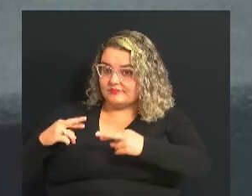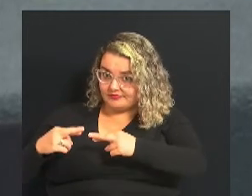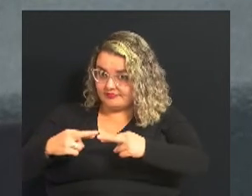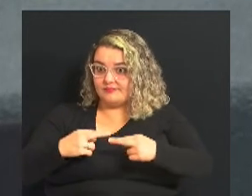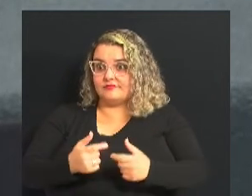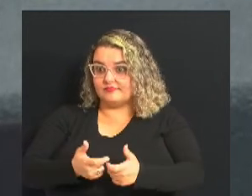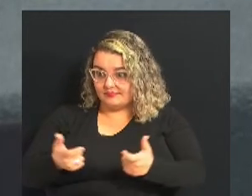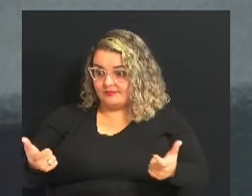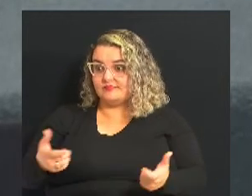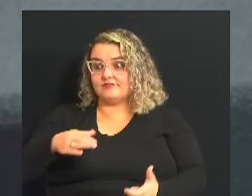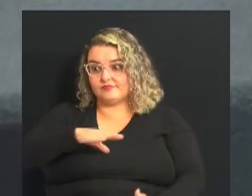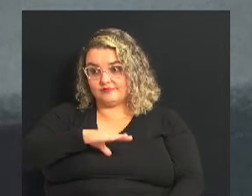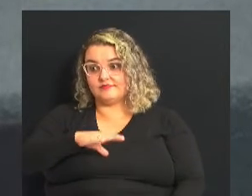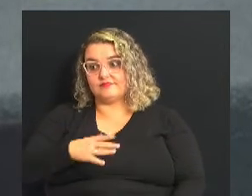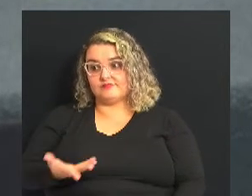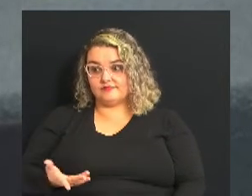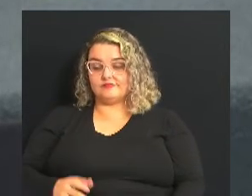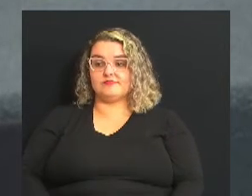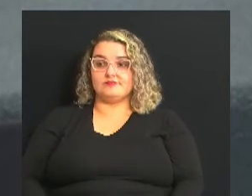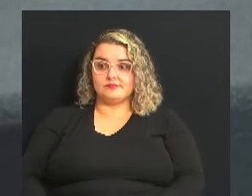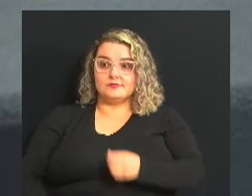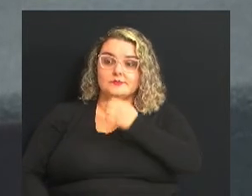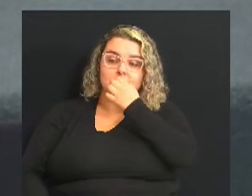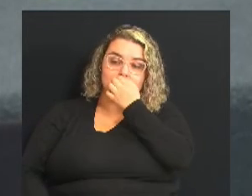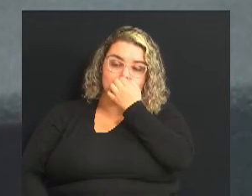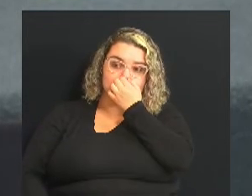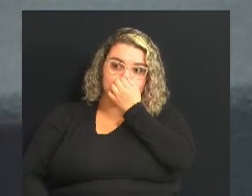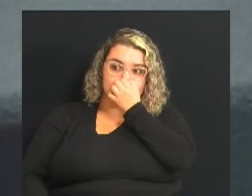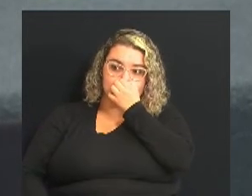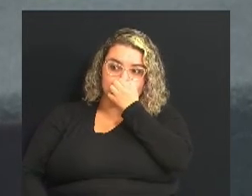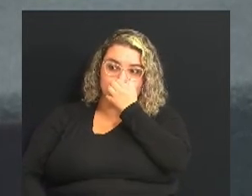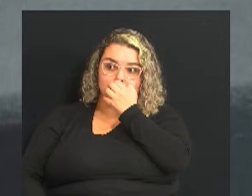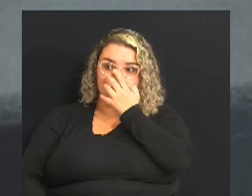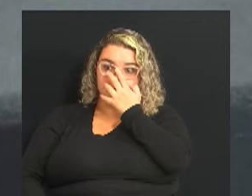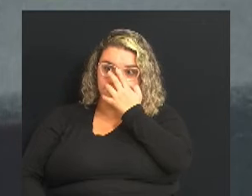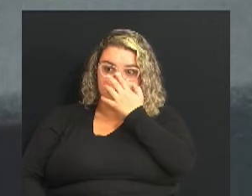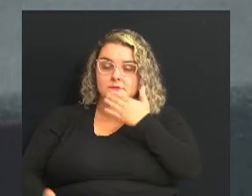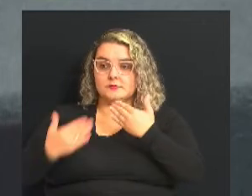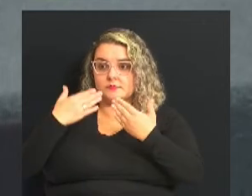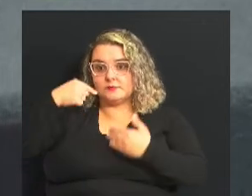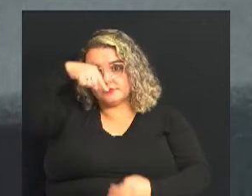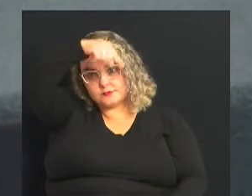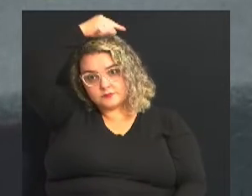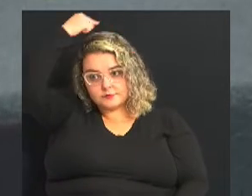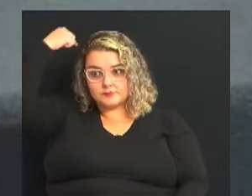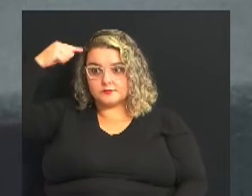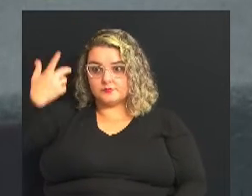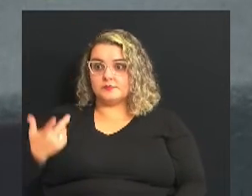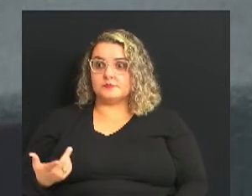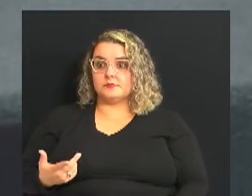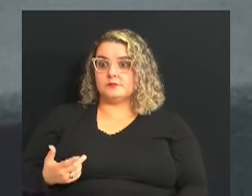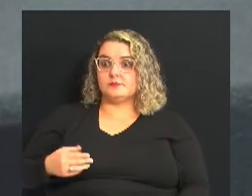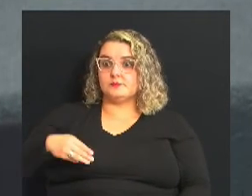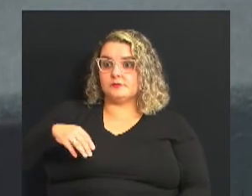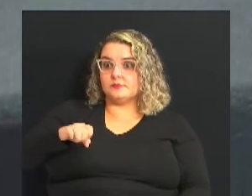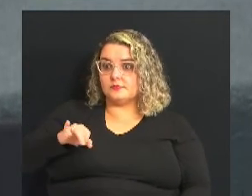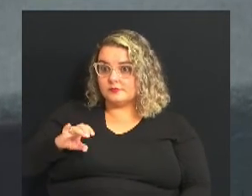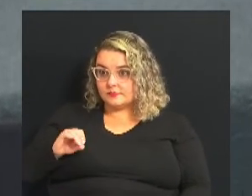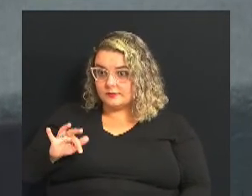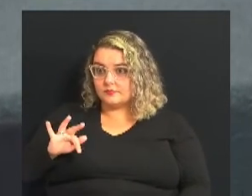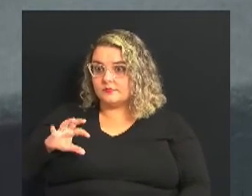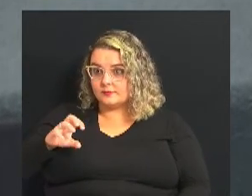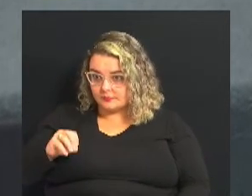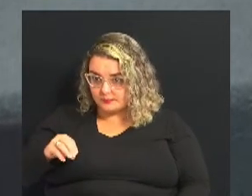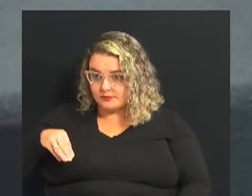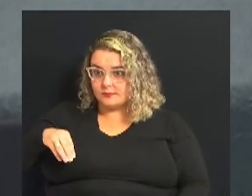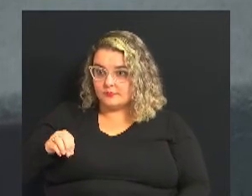metrópoles, né? Trouxemos aqui, conversamos já com o Gaspar sobre uma ideia que é o meio-fio modular, carinhosamente